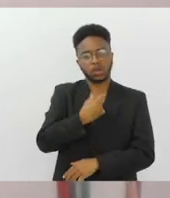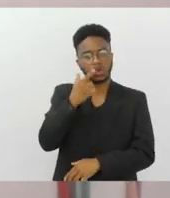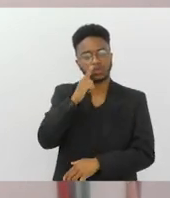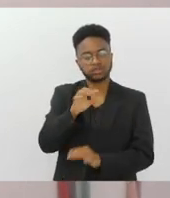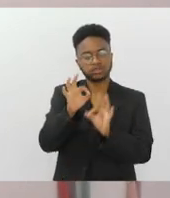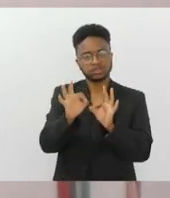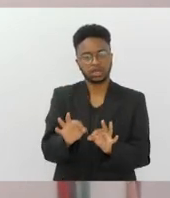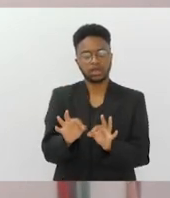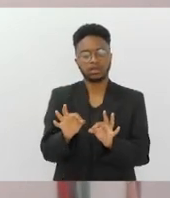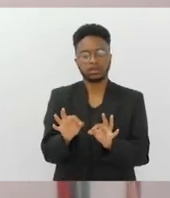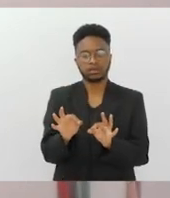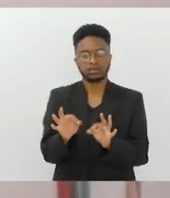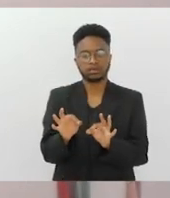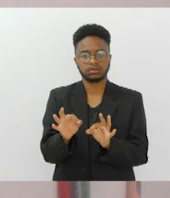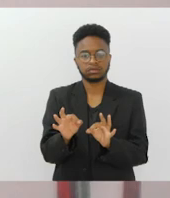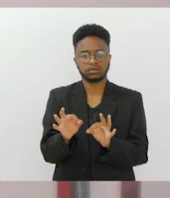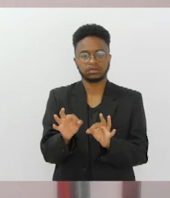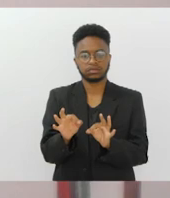também